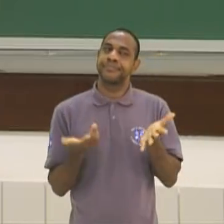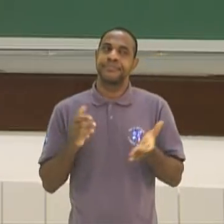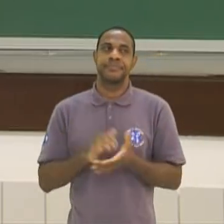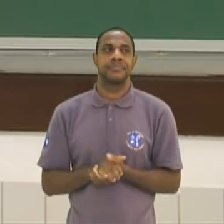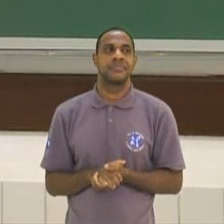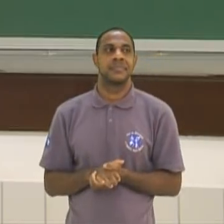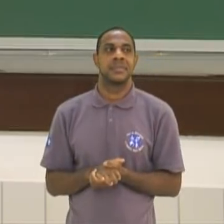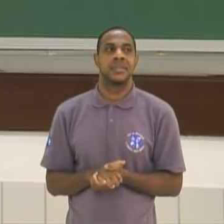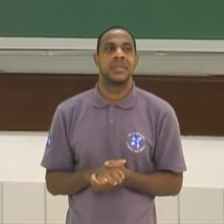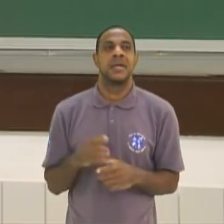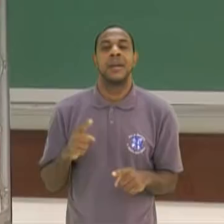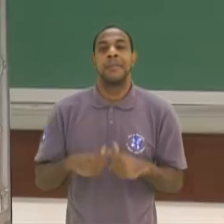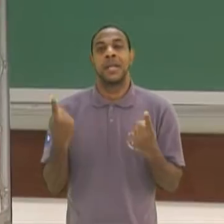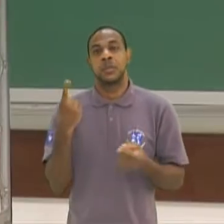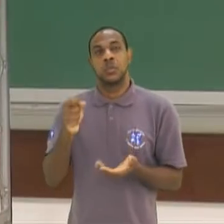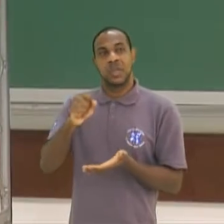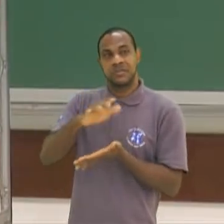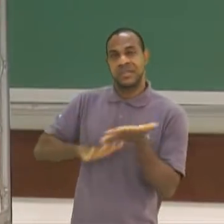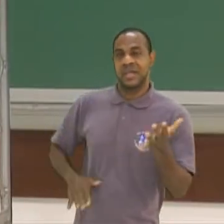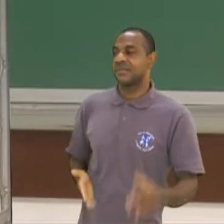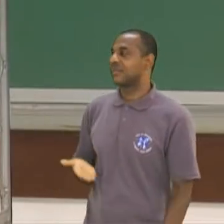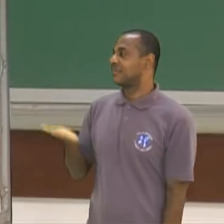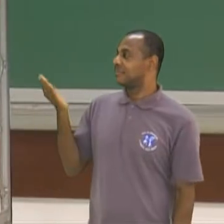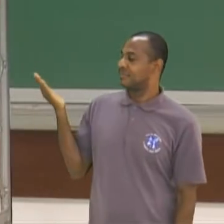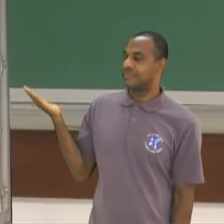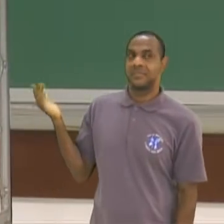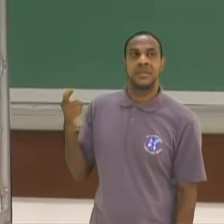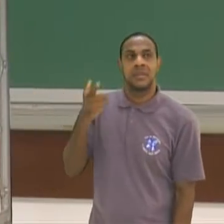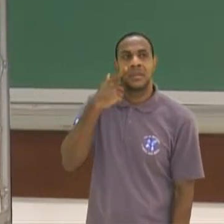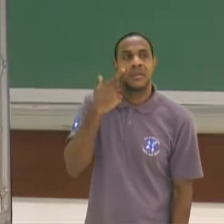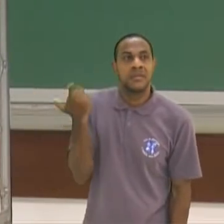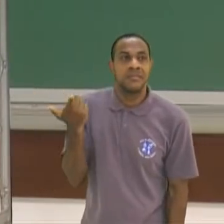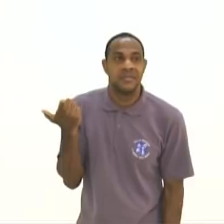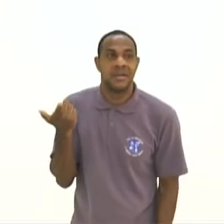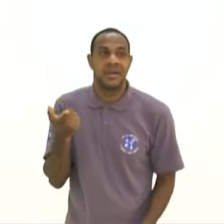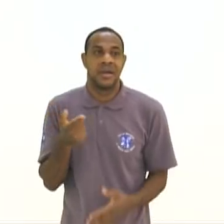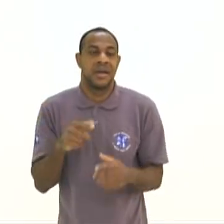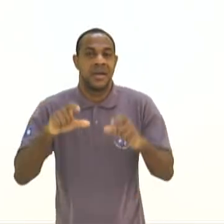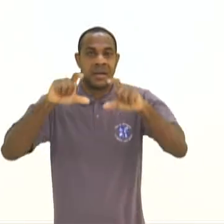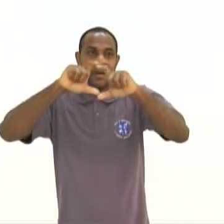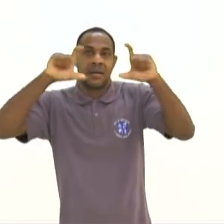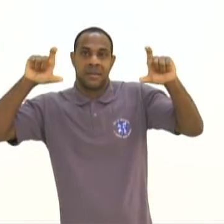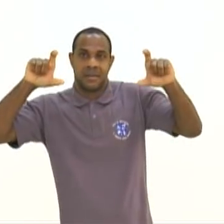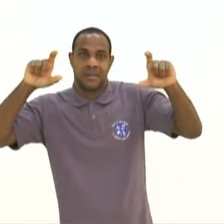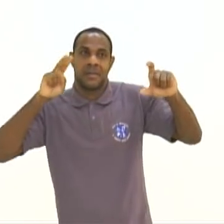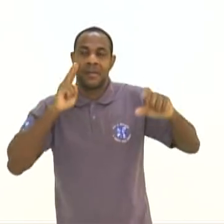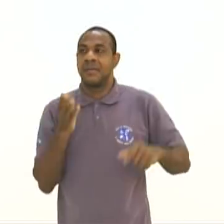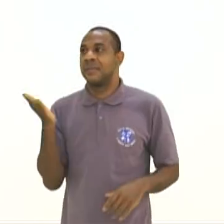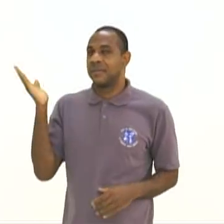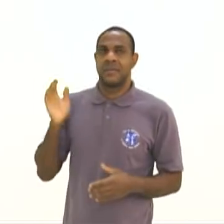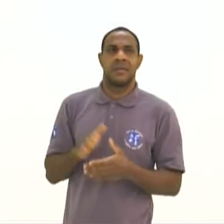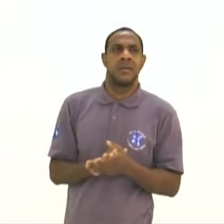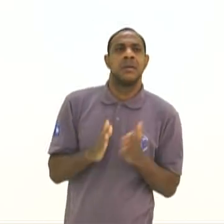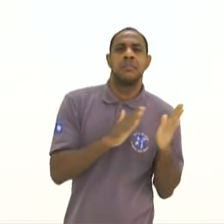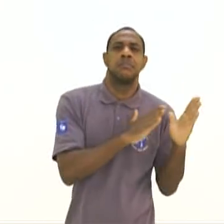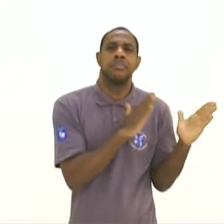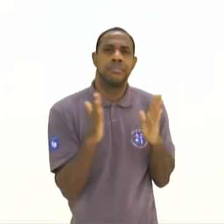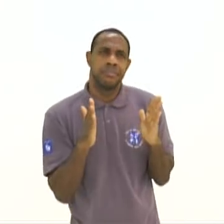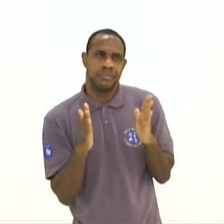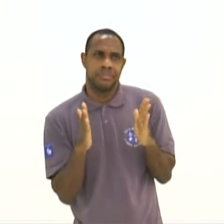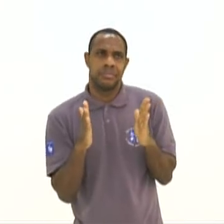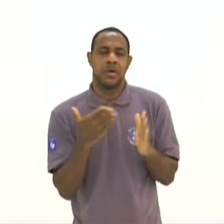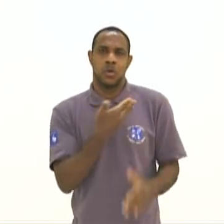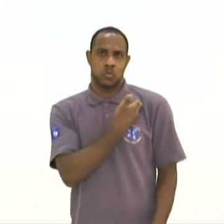representatividade. Mais um exercício para você. Analise a frase a seguir. Vamos ler juntos. Durante o governo de